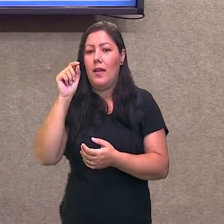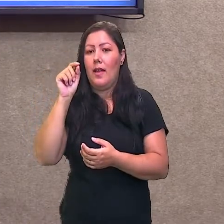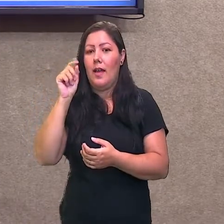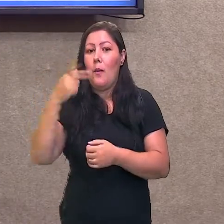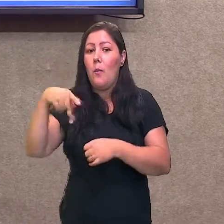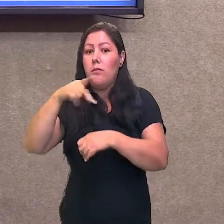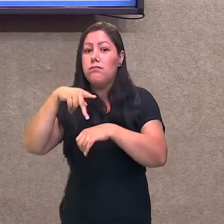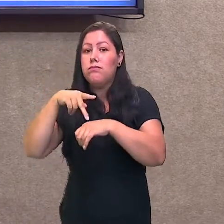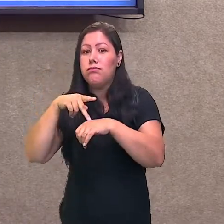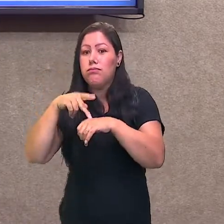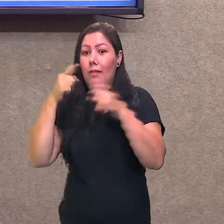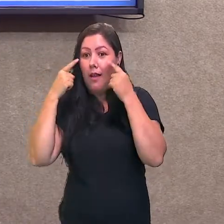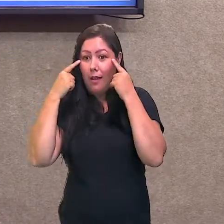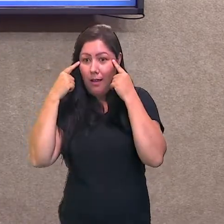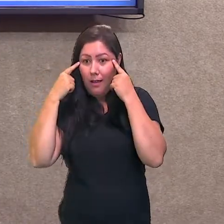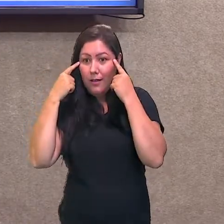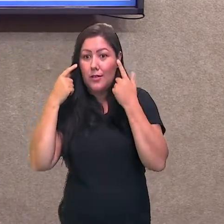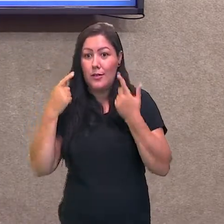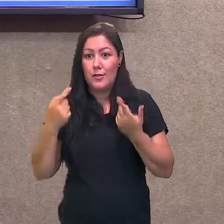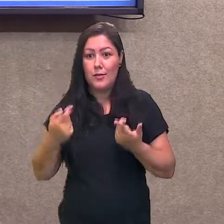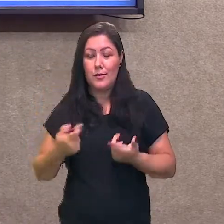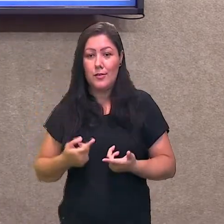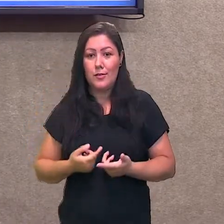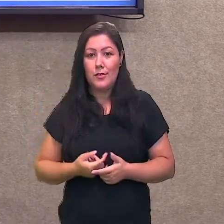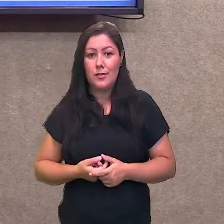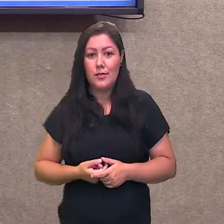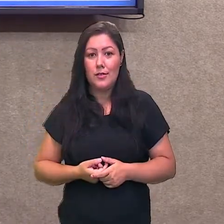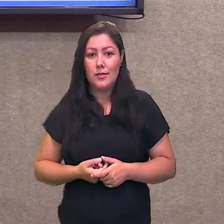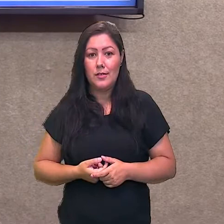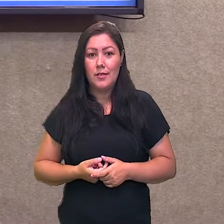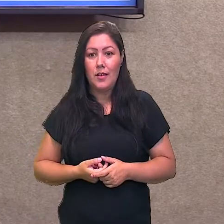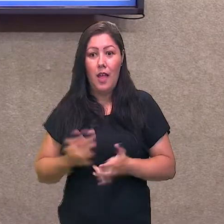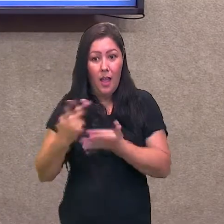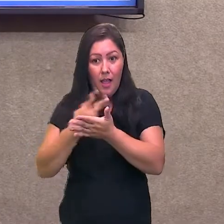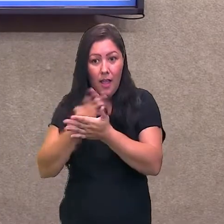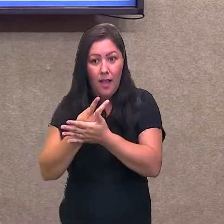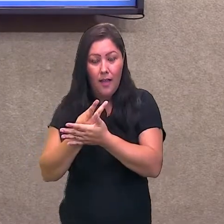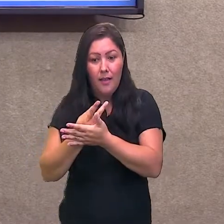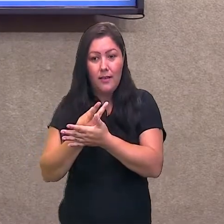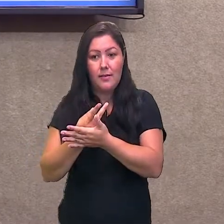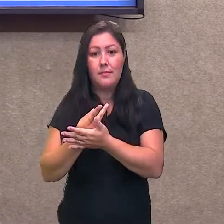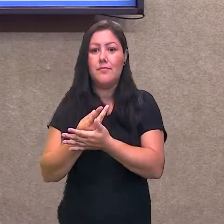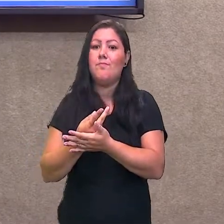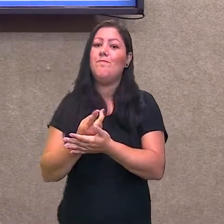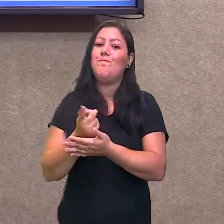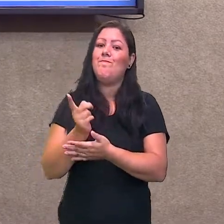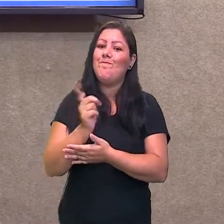Estão errados esses livros, Eliane? Não, eles estão